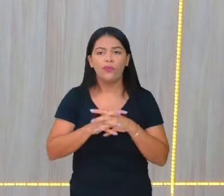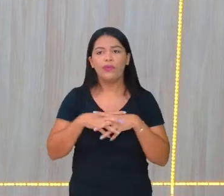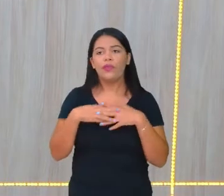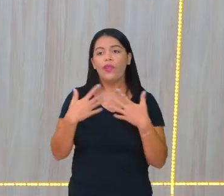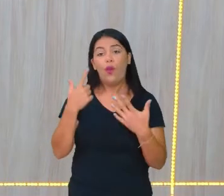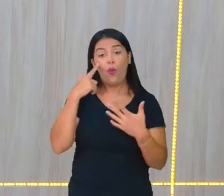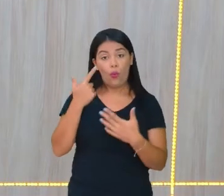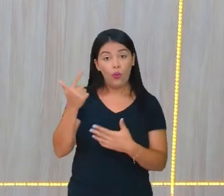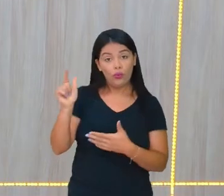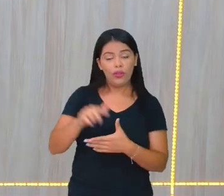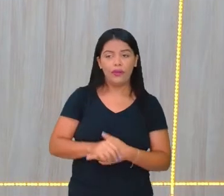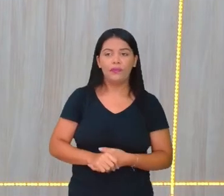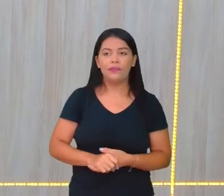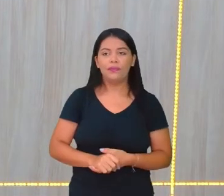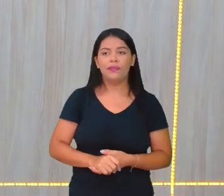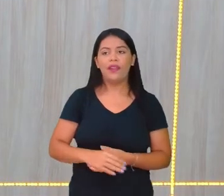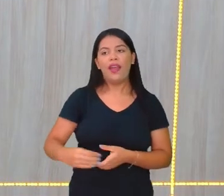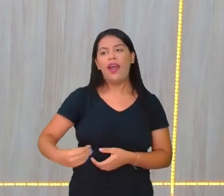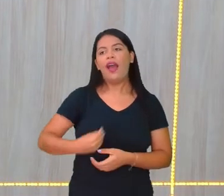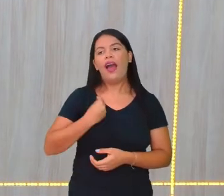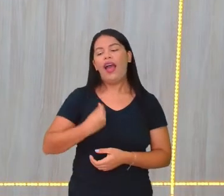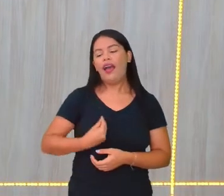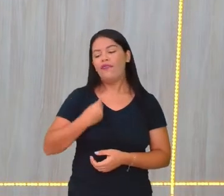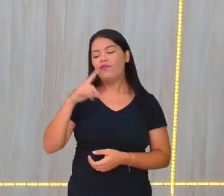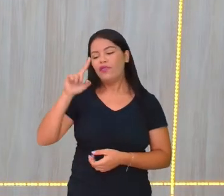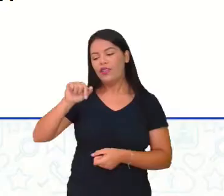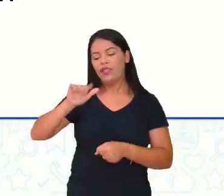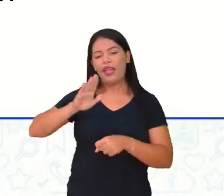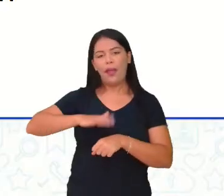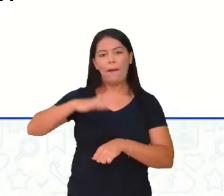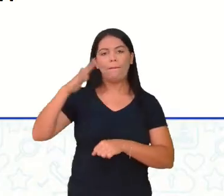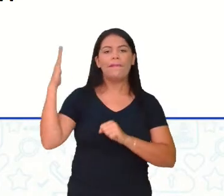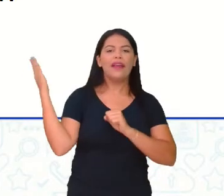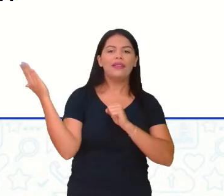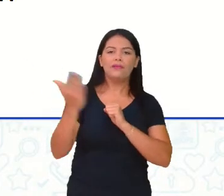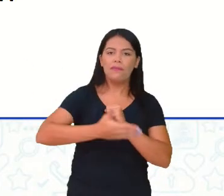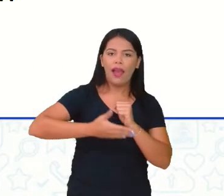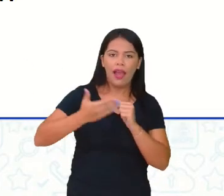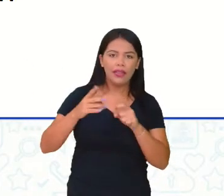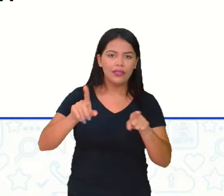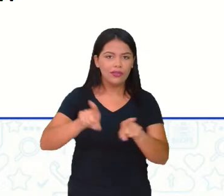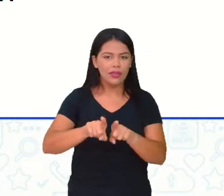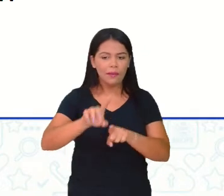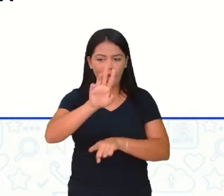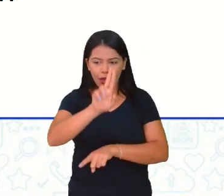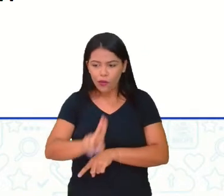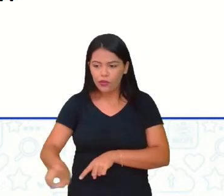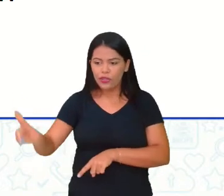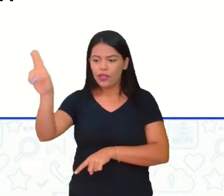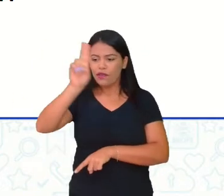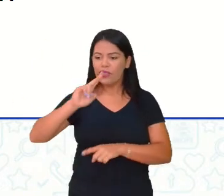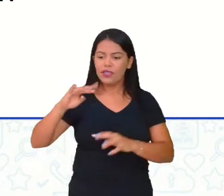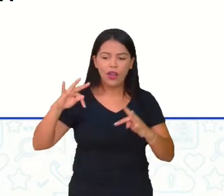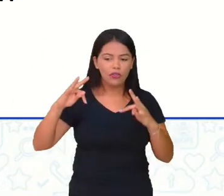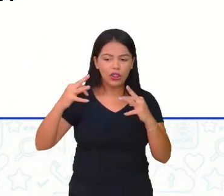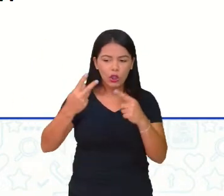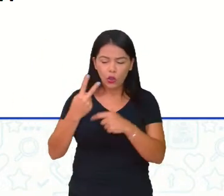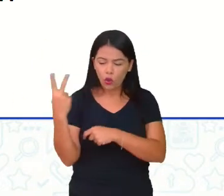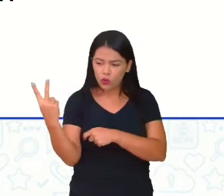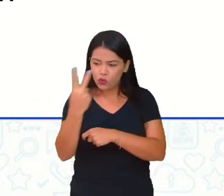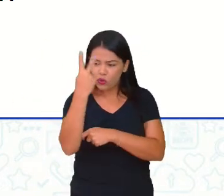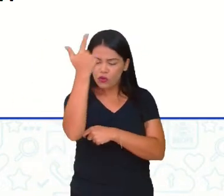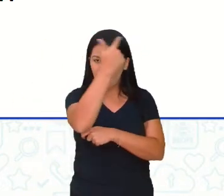vida é o mais básico e universal dos valores. Olha aí, será que tem a ver com os